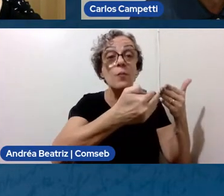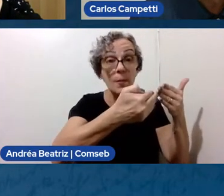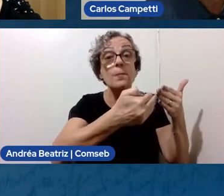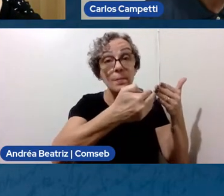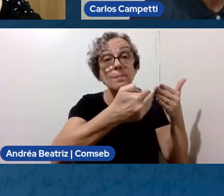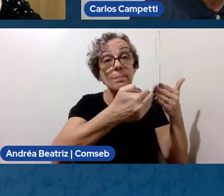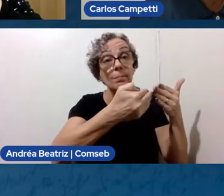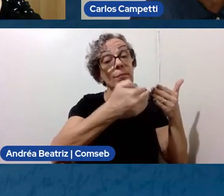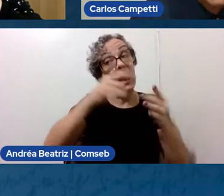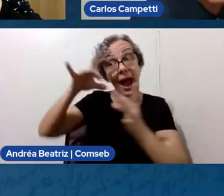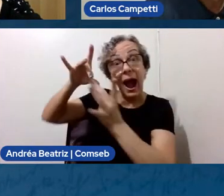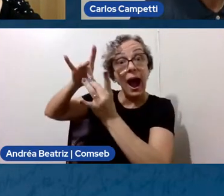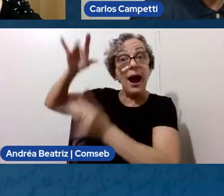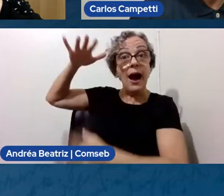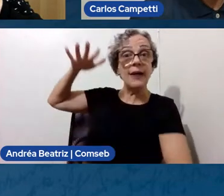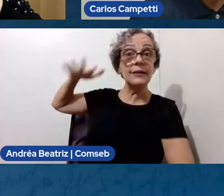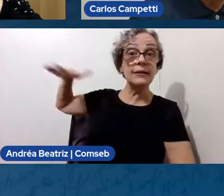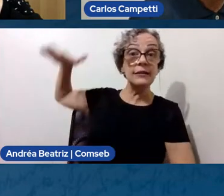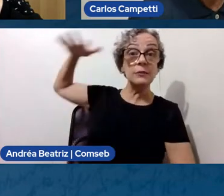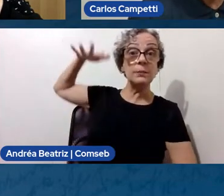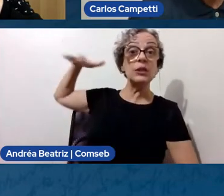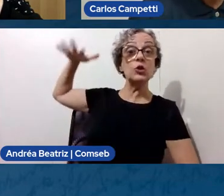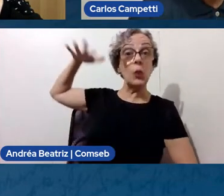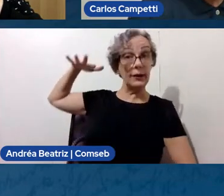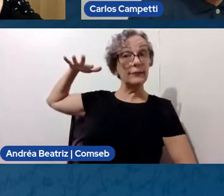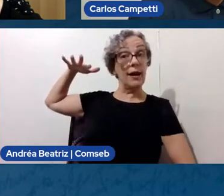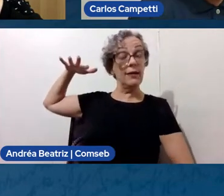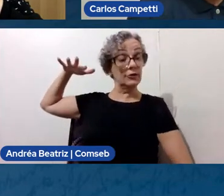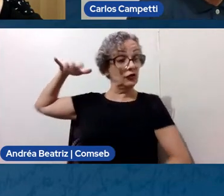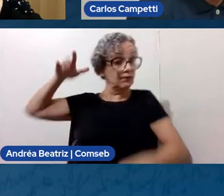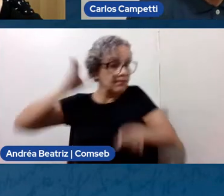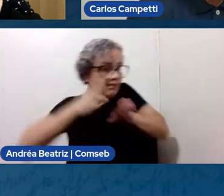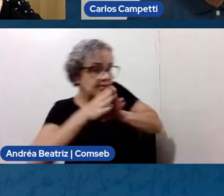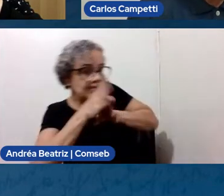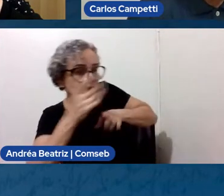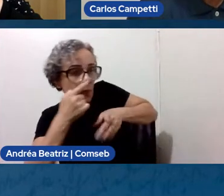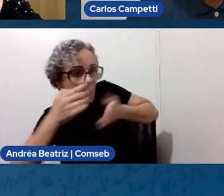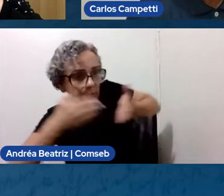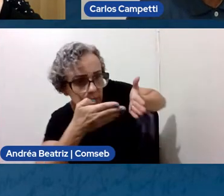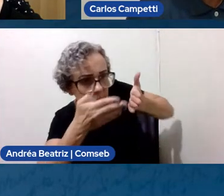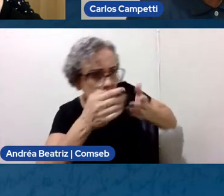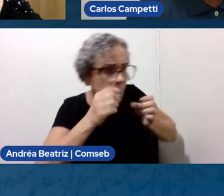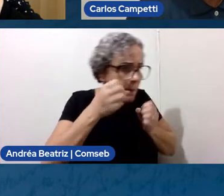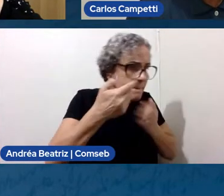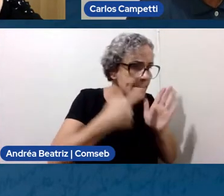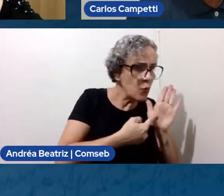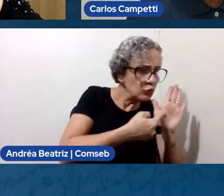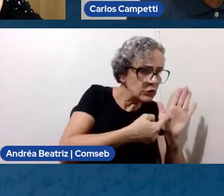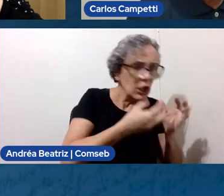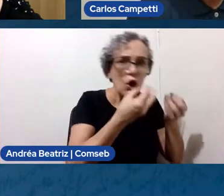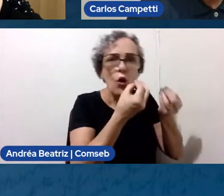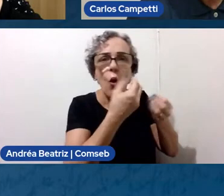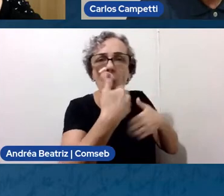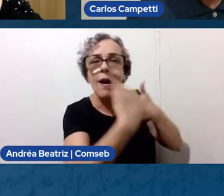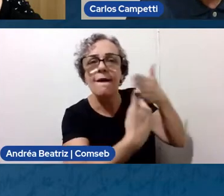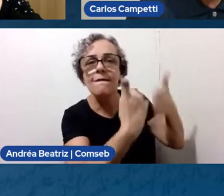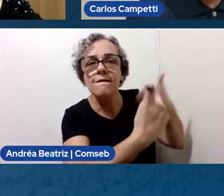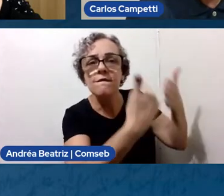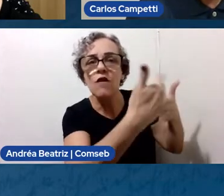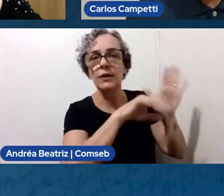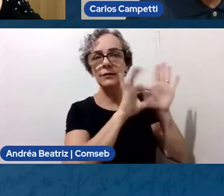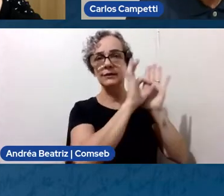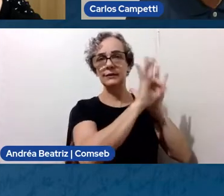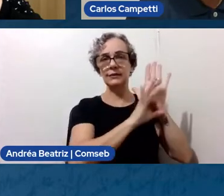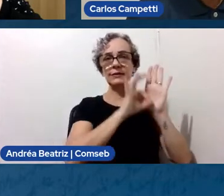orientado pela espiritualidade superior, pelos co-criadores. Então, tudo, toda essa evolução das